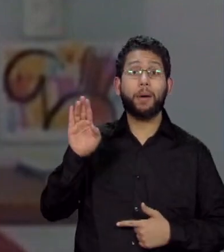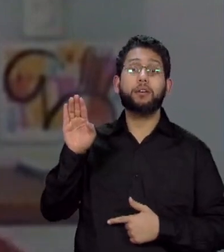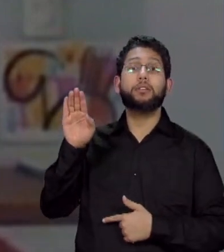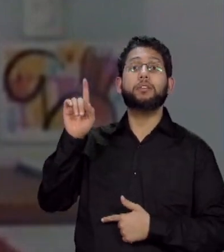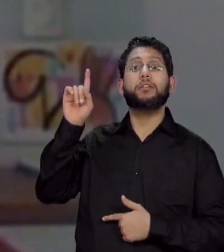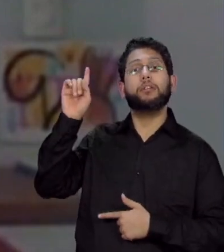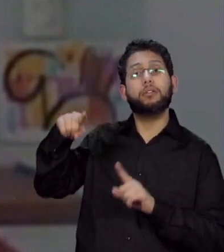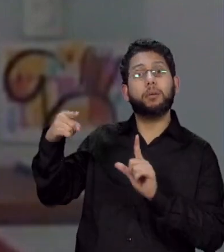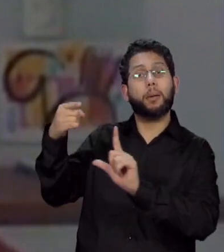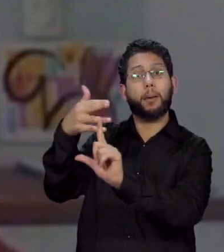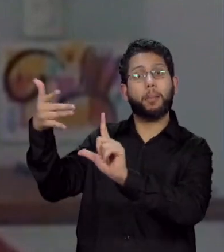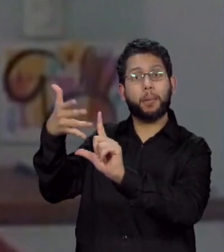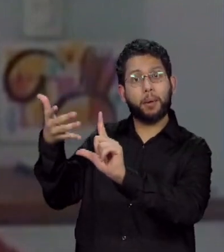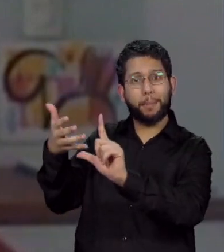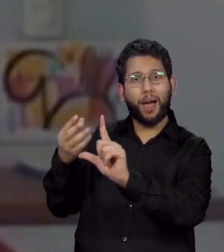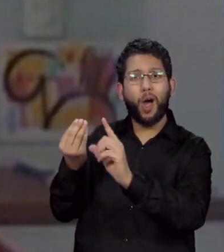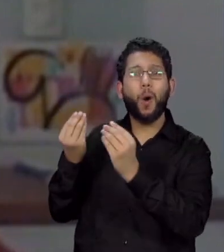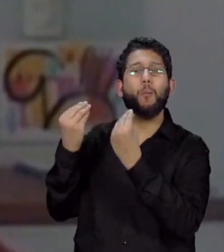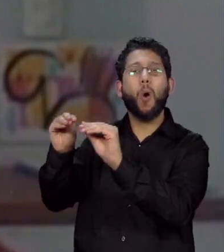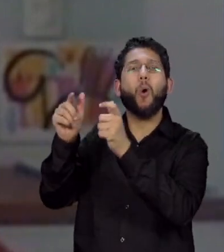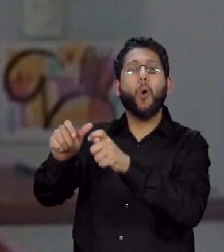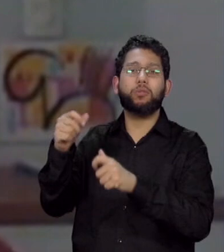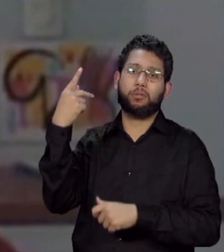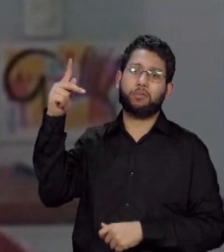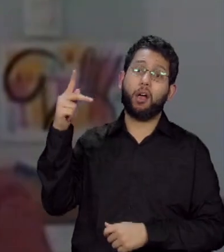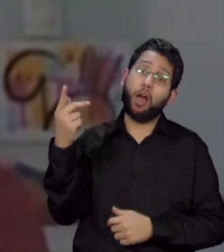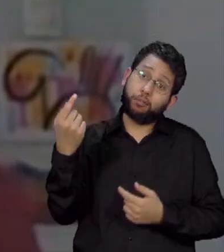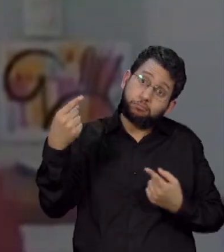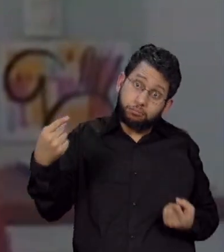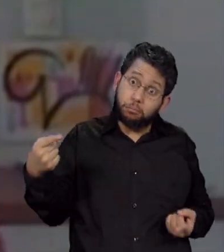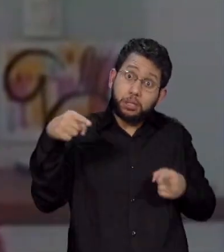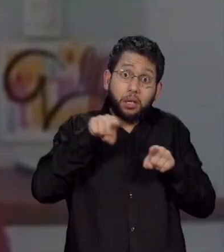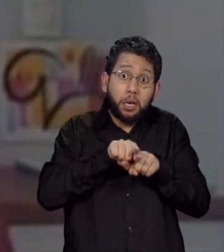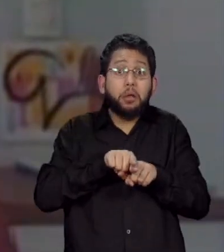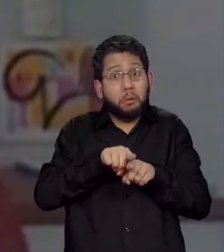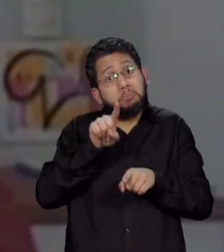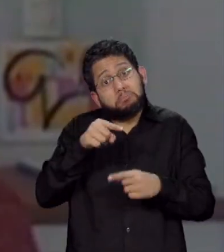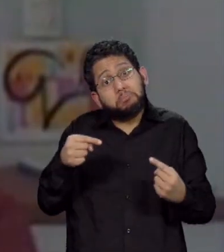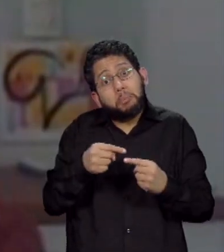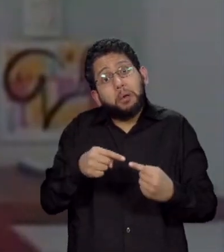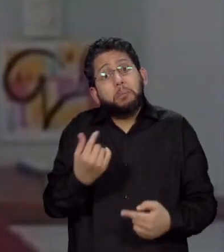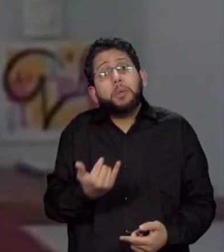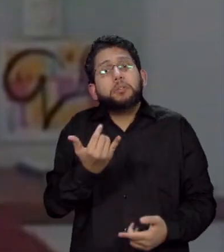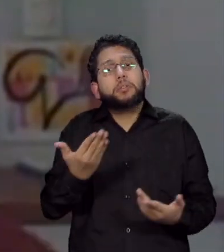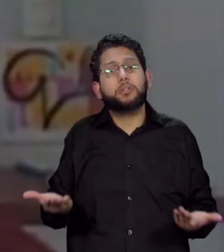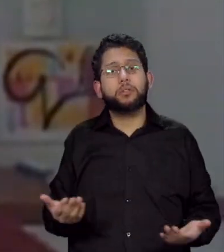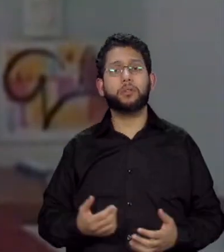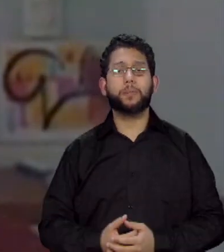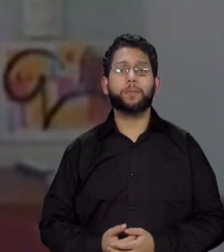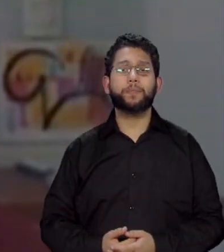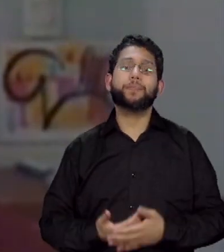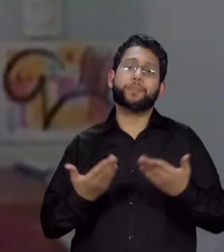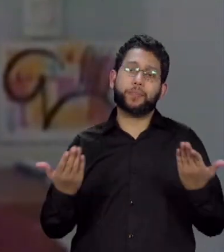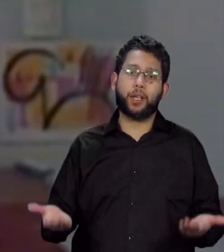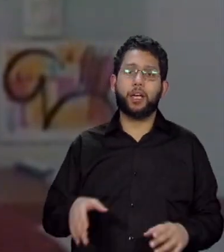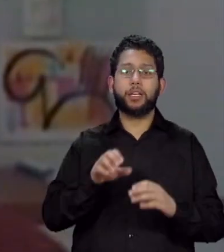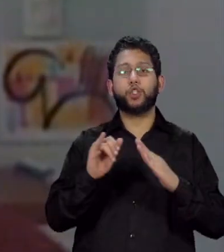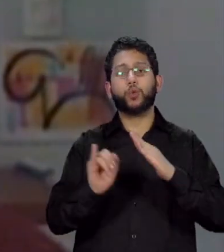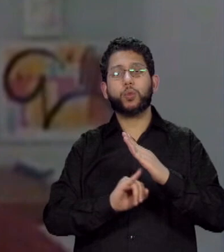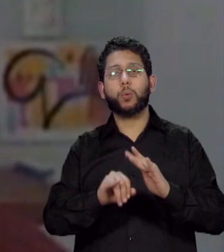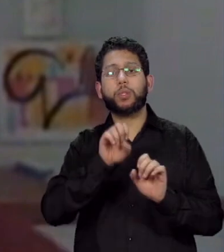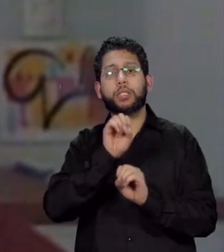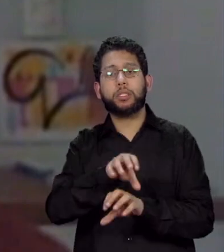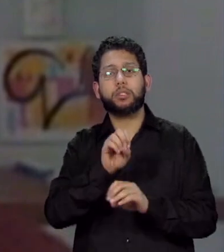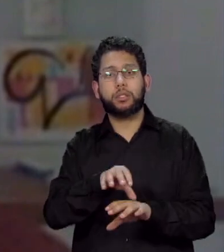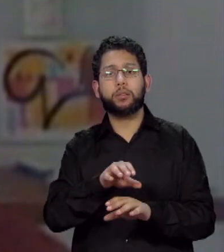é importante, né? Faz esse mercado também acontecer. Bom, falar das instituições de ensino superior de